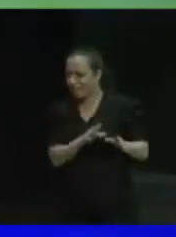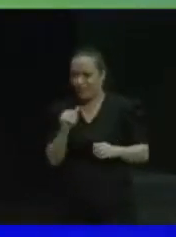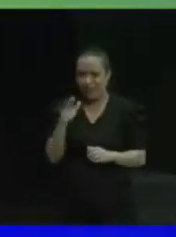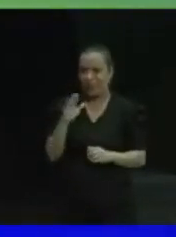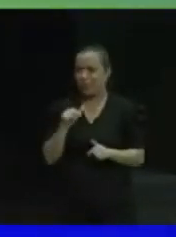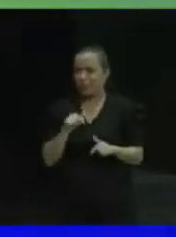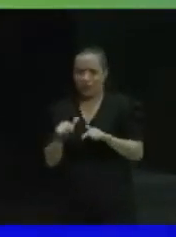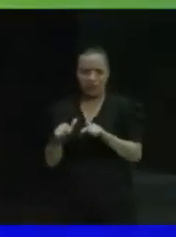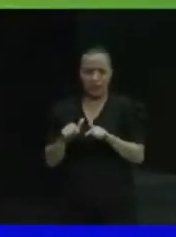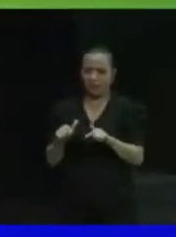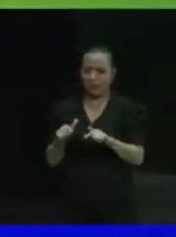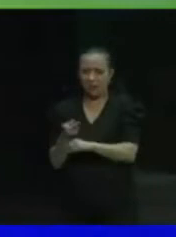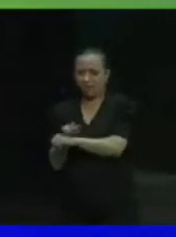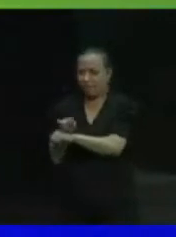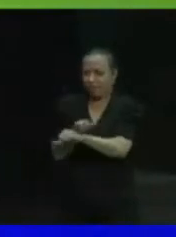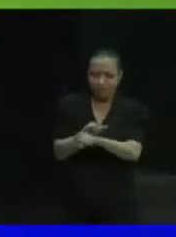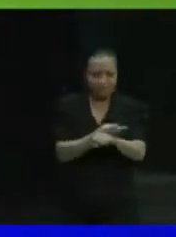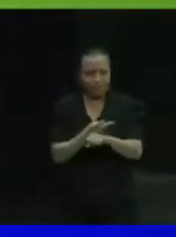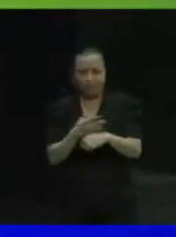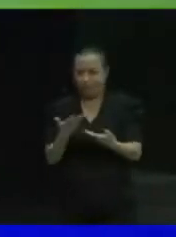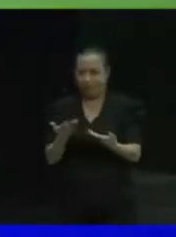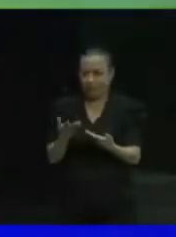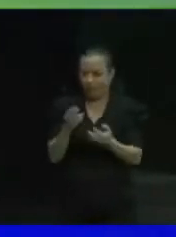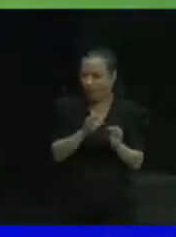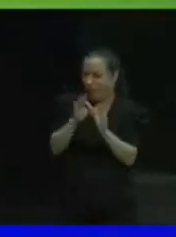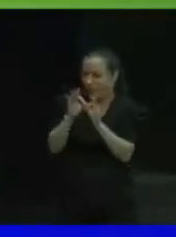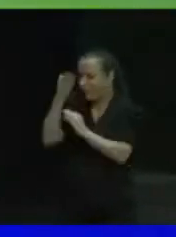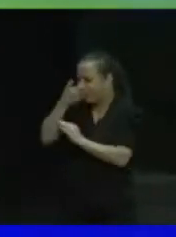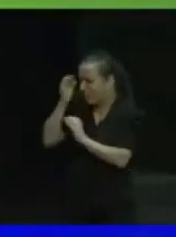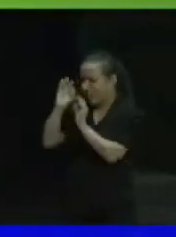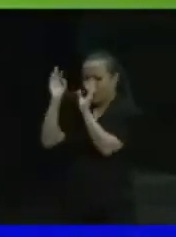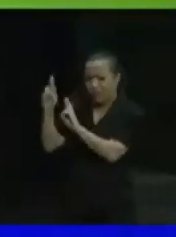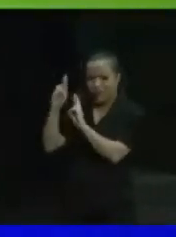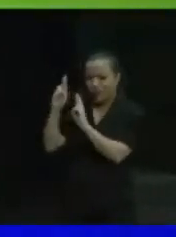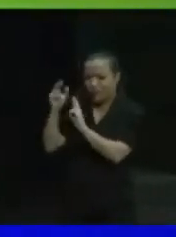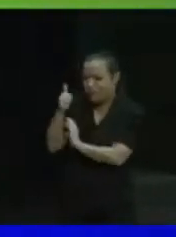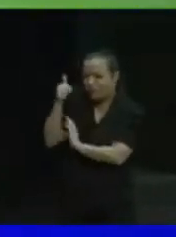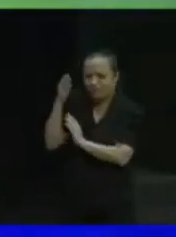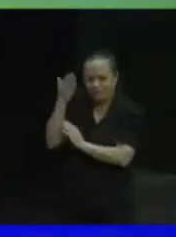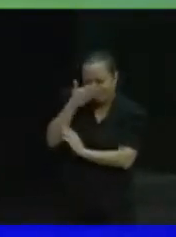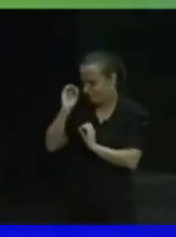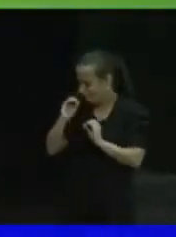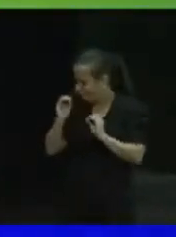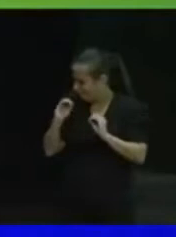emprego. E não vemos perspectivas próximas de melhorar.